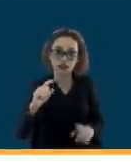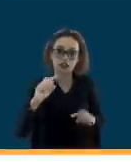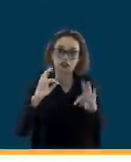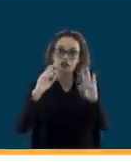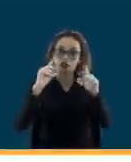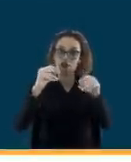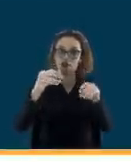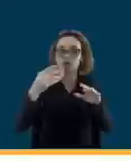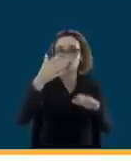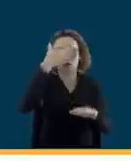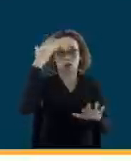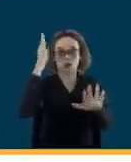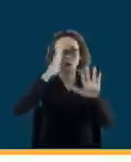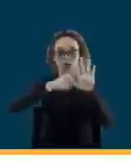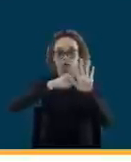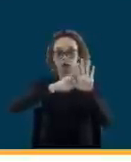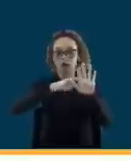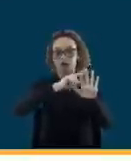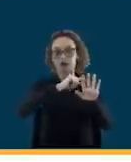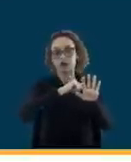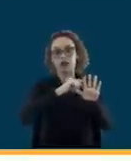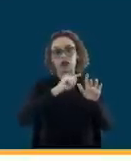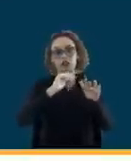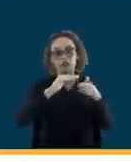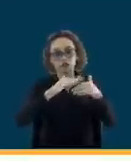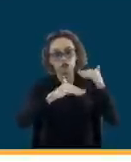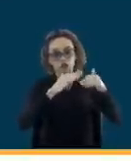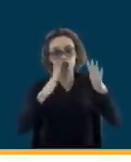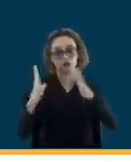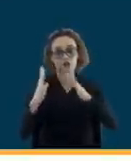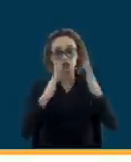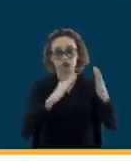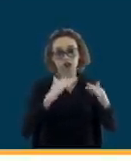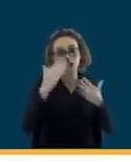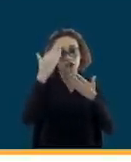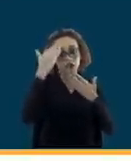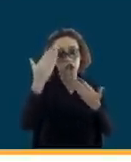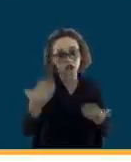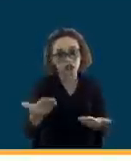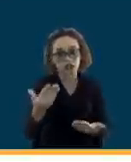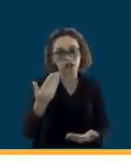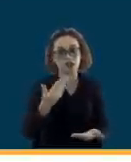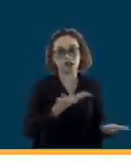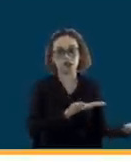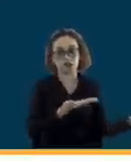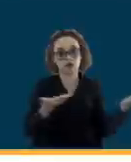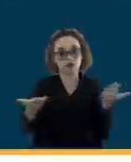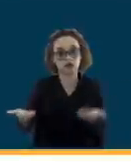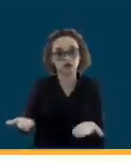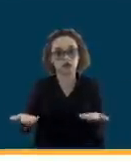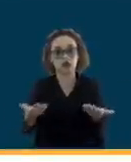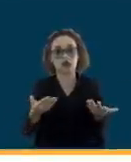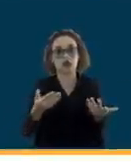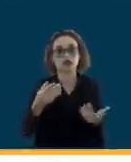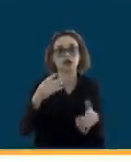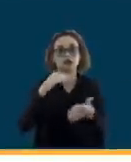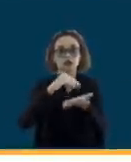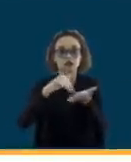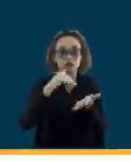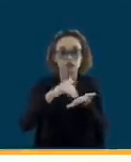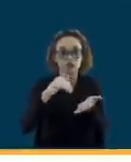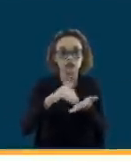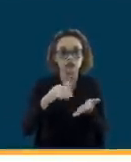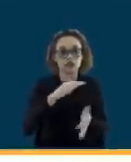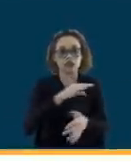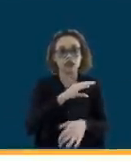esse processo. Agradecer a nossos convidados e convidados que participaram da abertura, a secretária de Estado de Cultura e